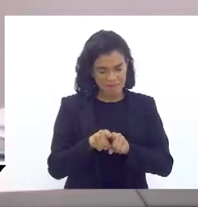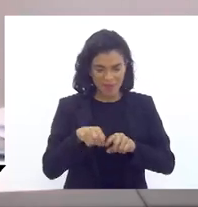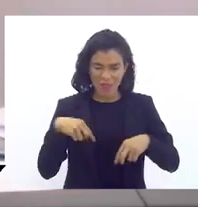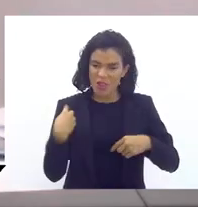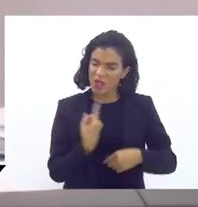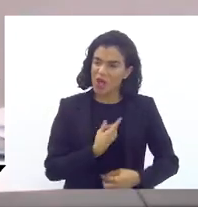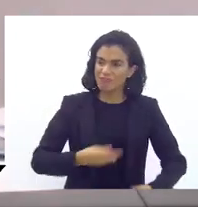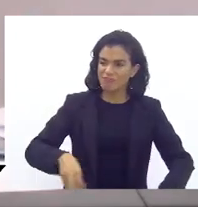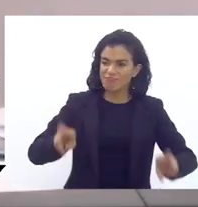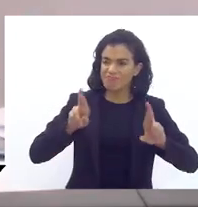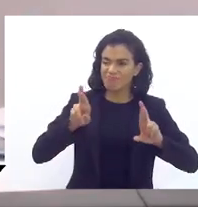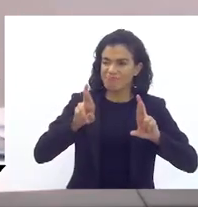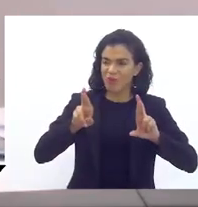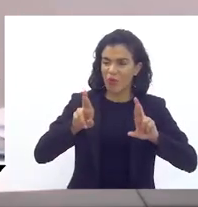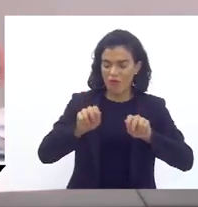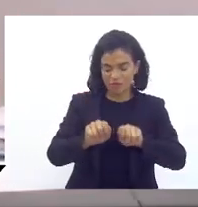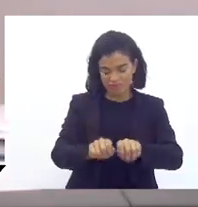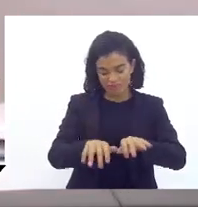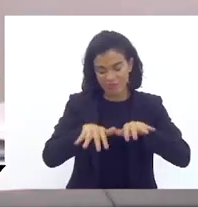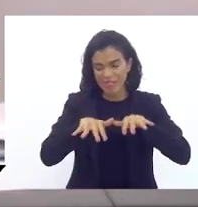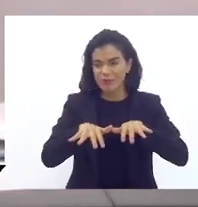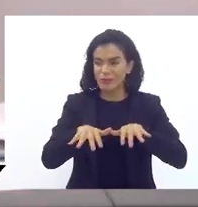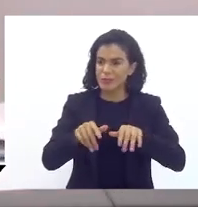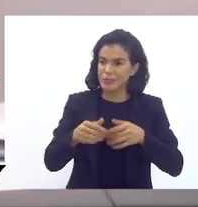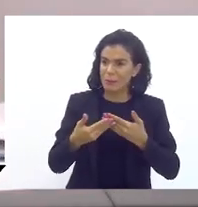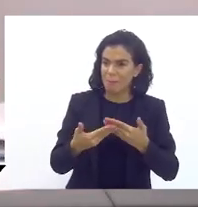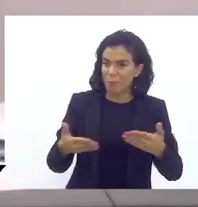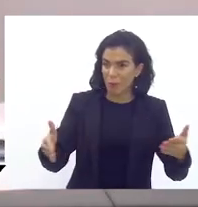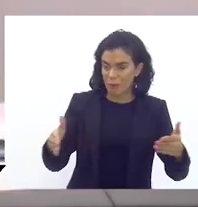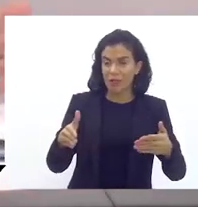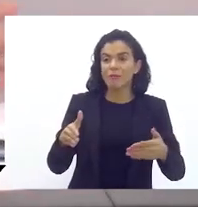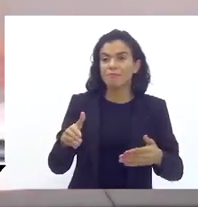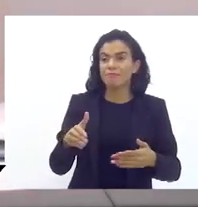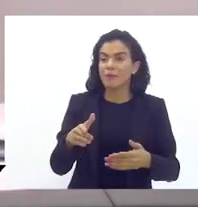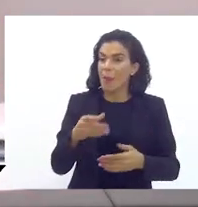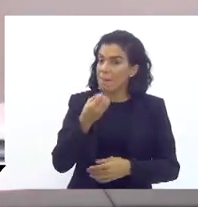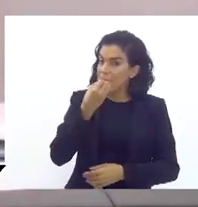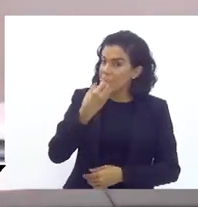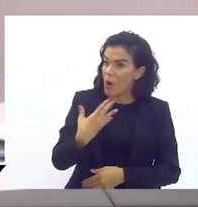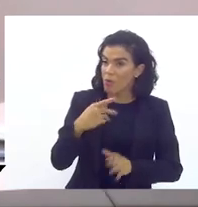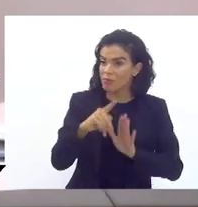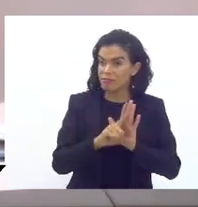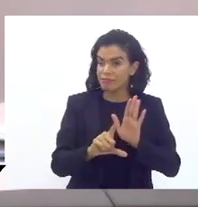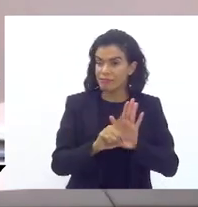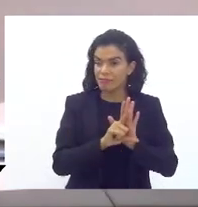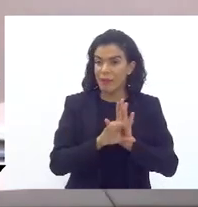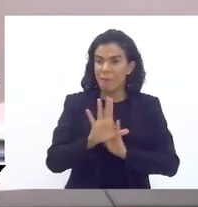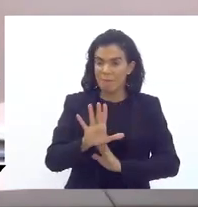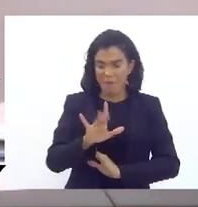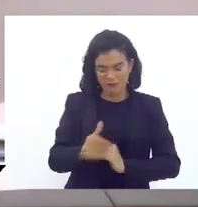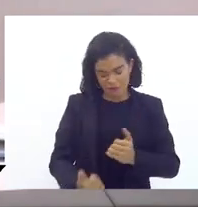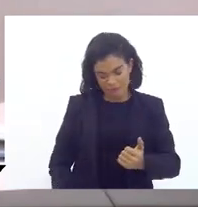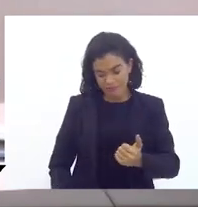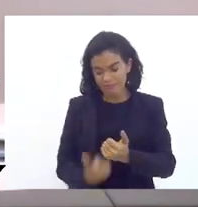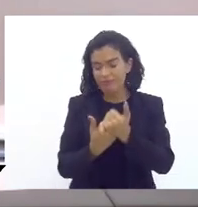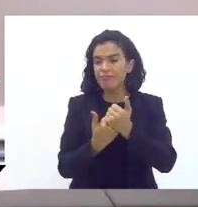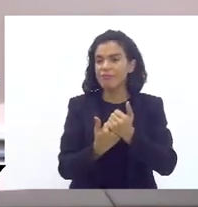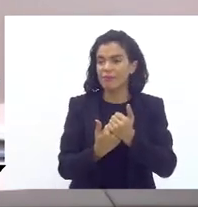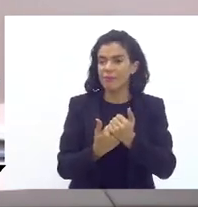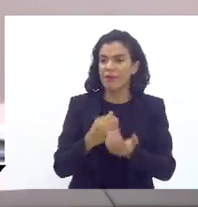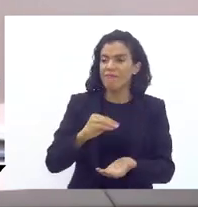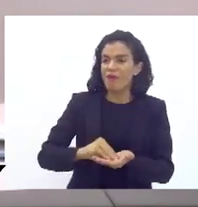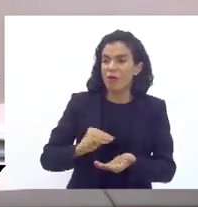dessa audiência pública para provar um projeto bom que não resolve o problema mas que vai ser um anteparo a essas